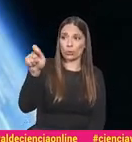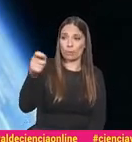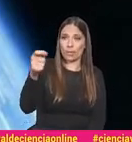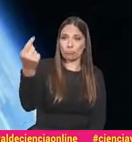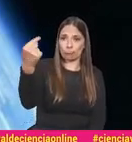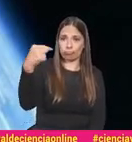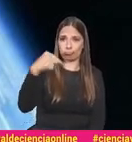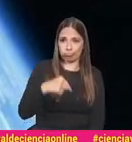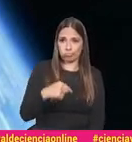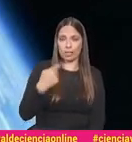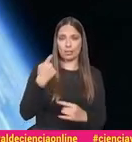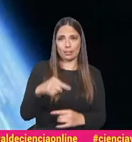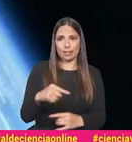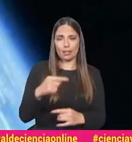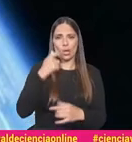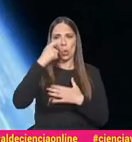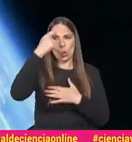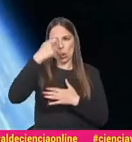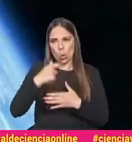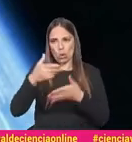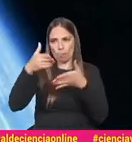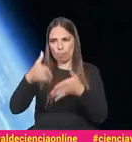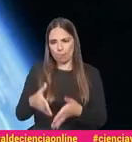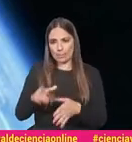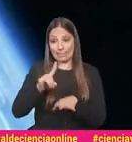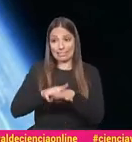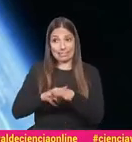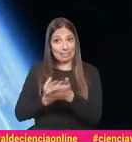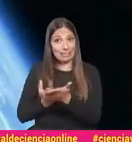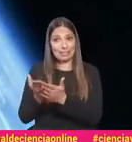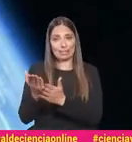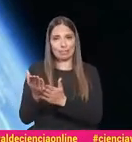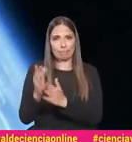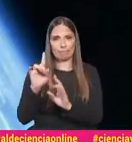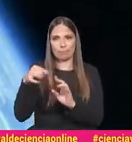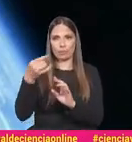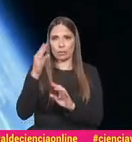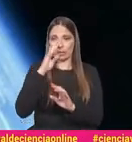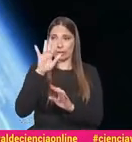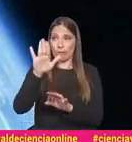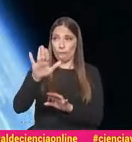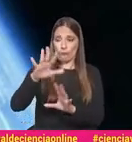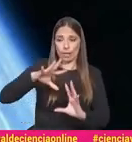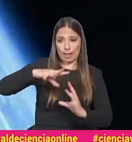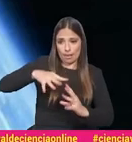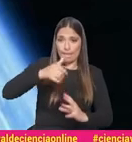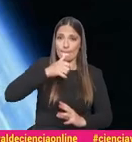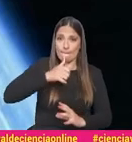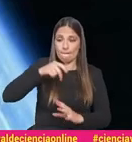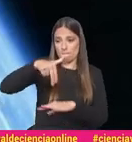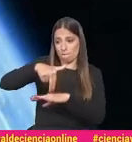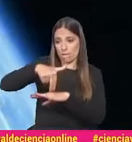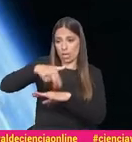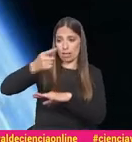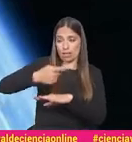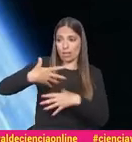que carregar tudo aquilo que o corpo precisa durante esse tempo todo. Depois, se ficar em Marte, também tem que levar